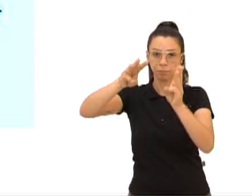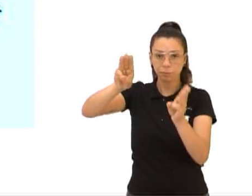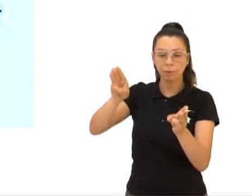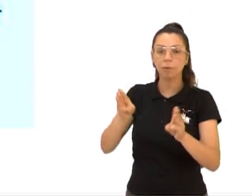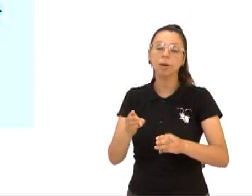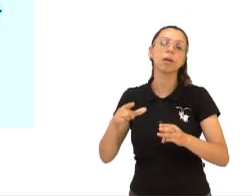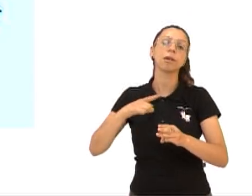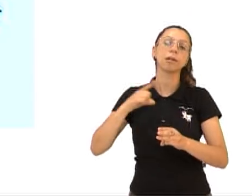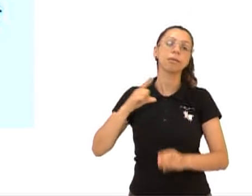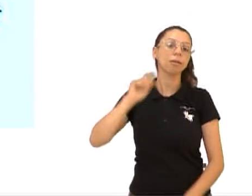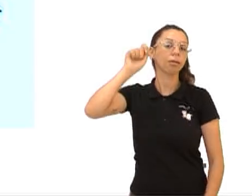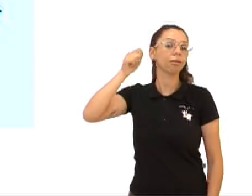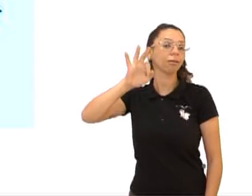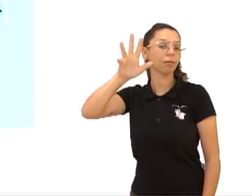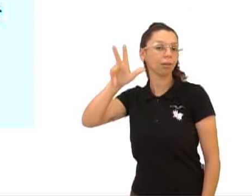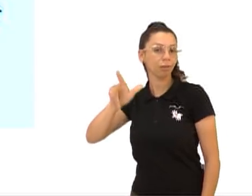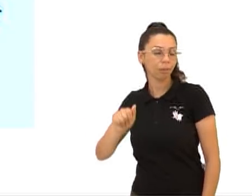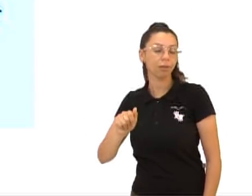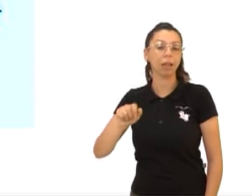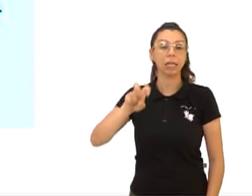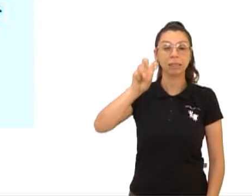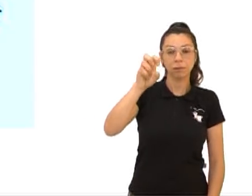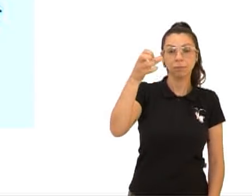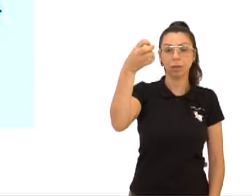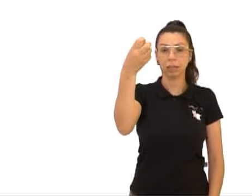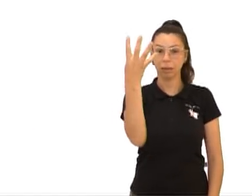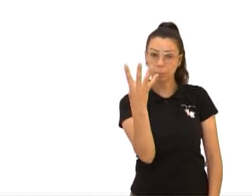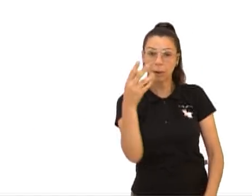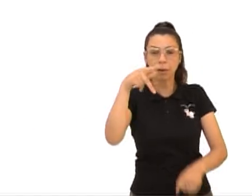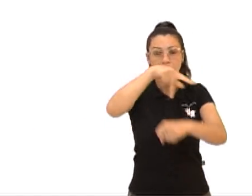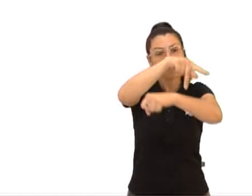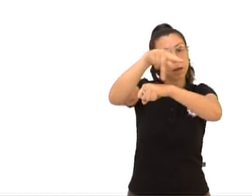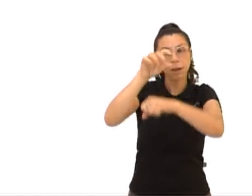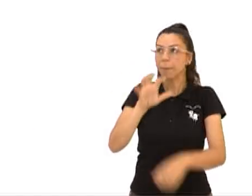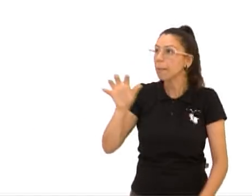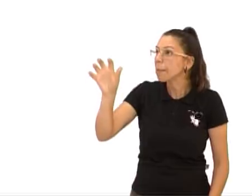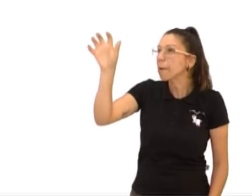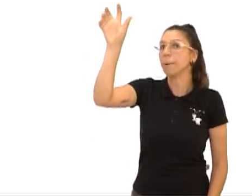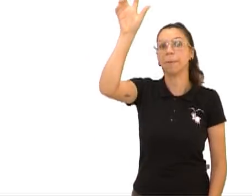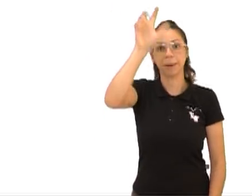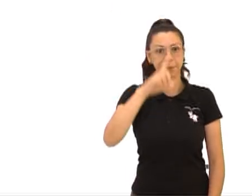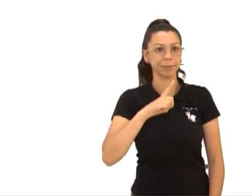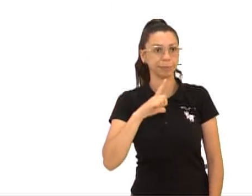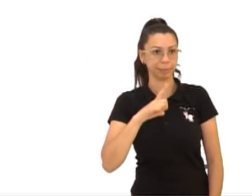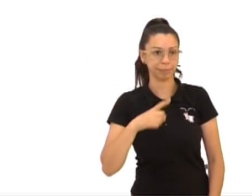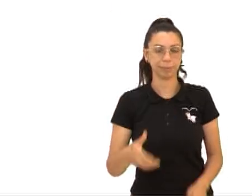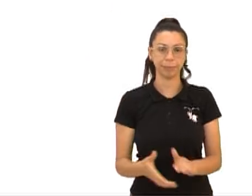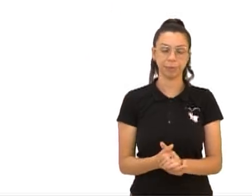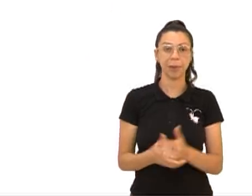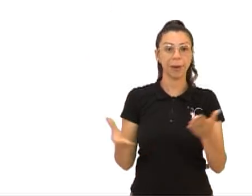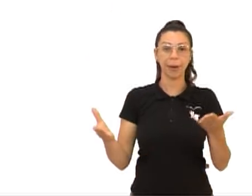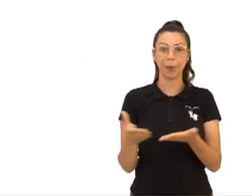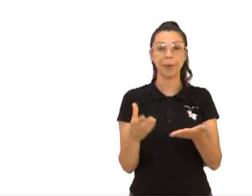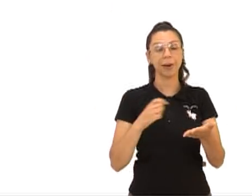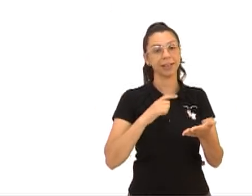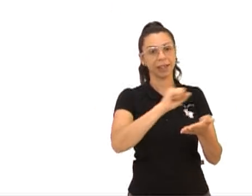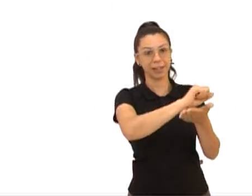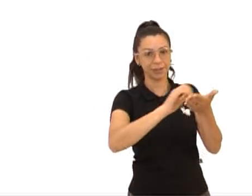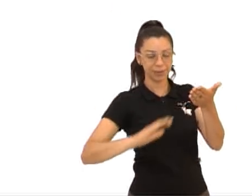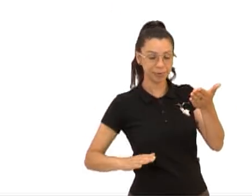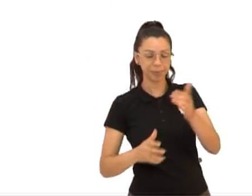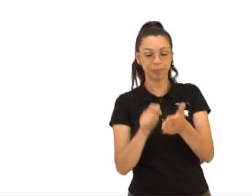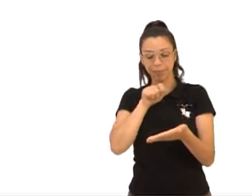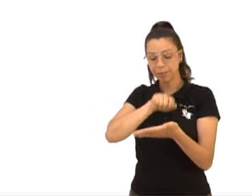com seus mais de 54 países. E vamos, como de hábito, já para um exercício. Escreva